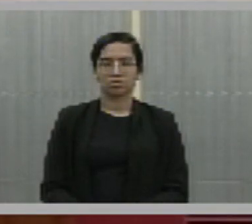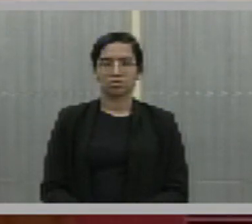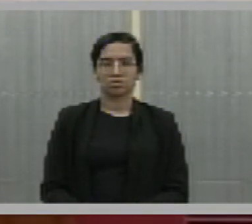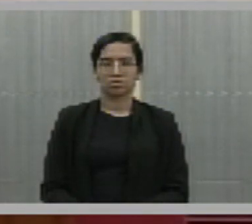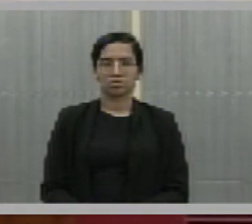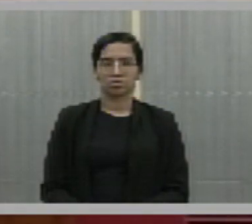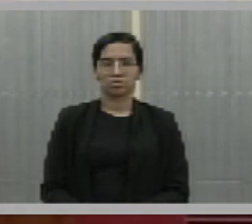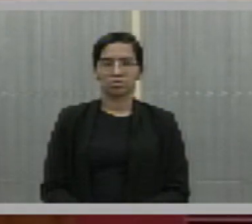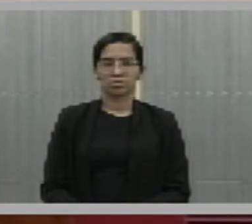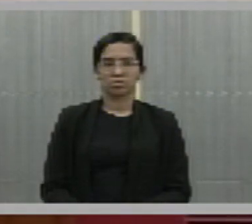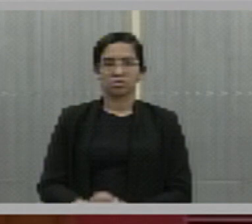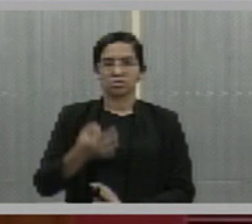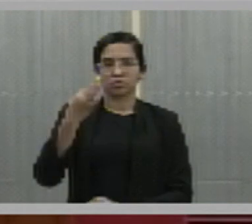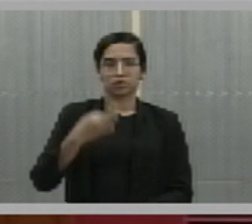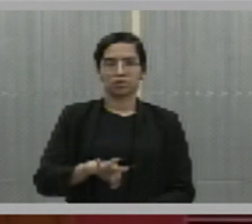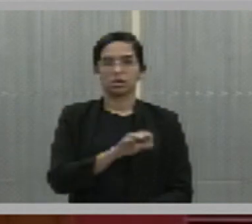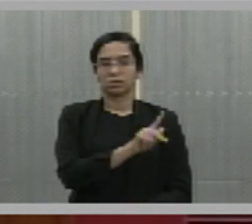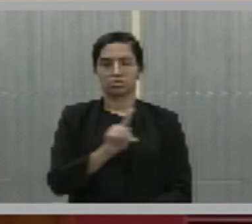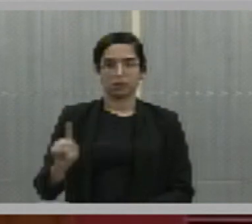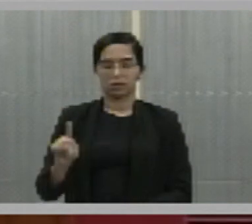Pronto, meu presidente, é só isso.